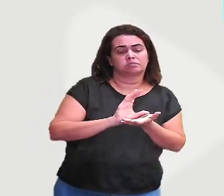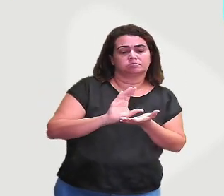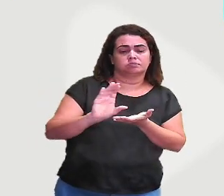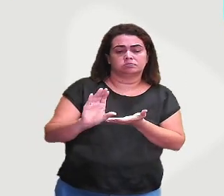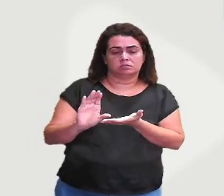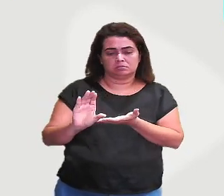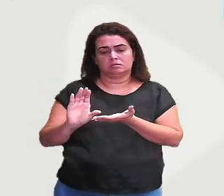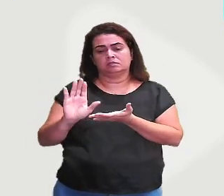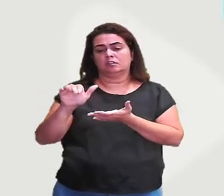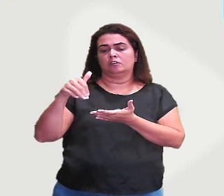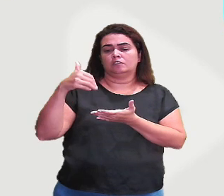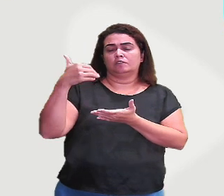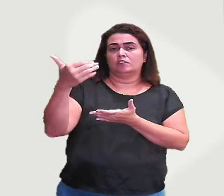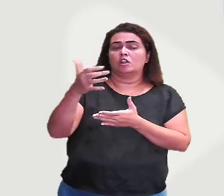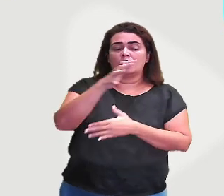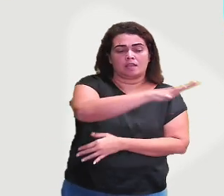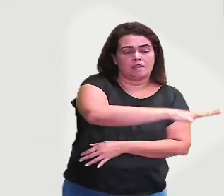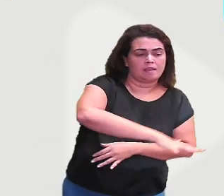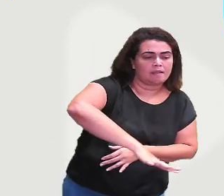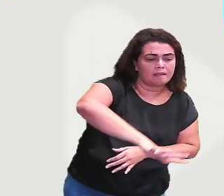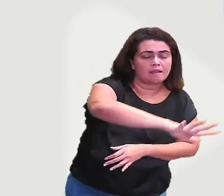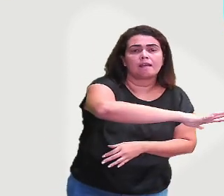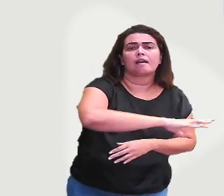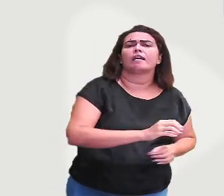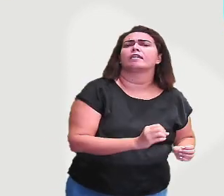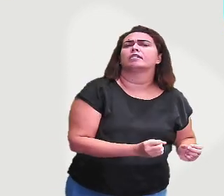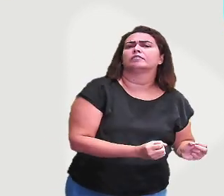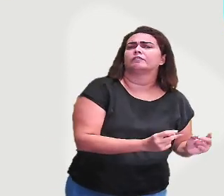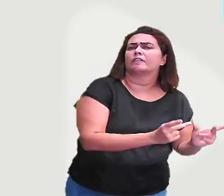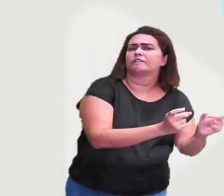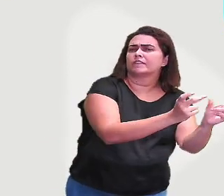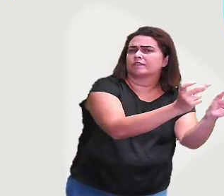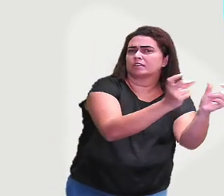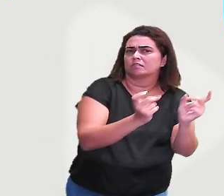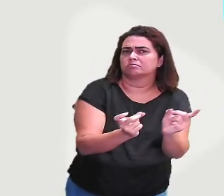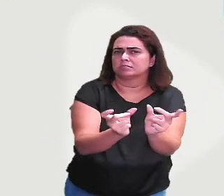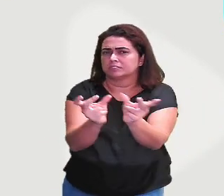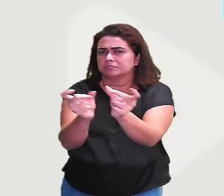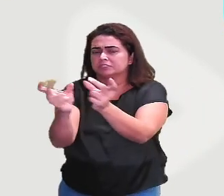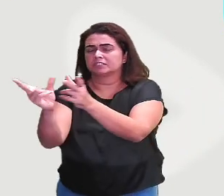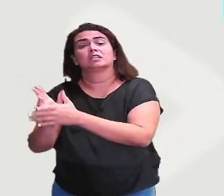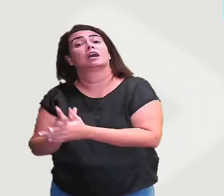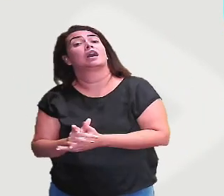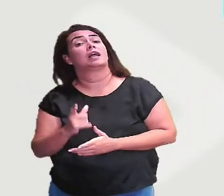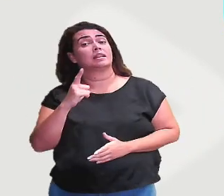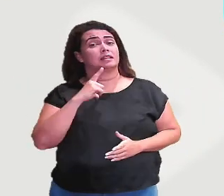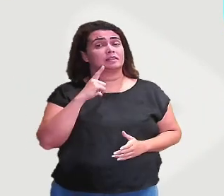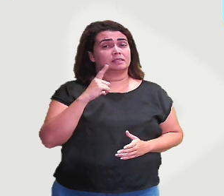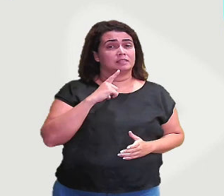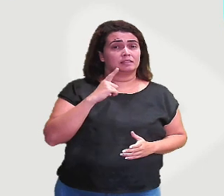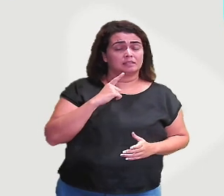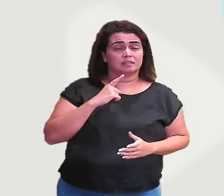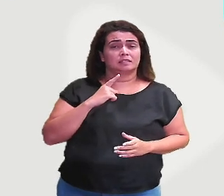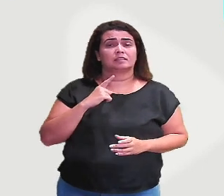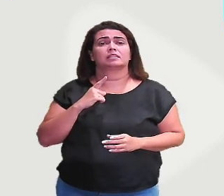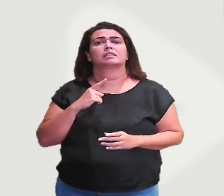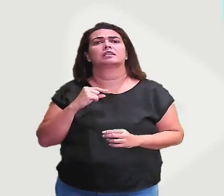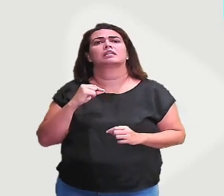apresentam algumas condições, como a infraestrutura desenvolvida, mais desenvolvida, mão de